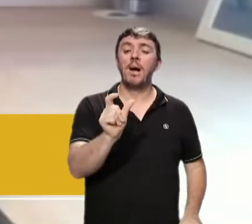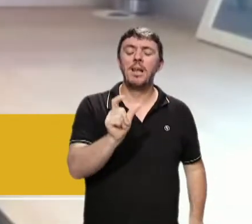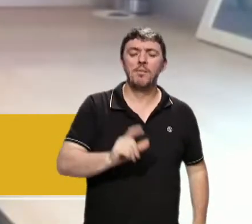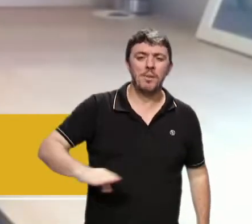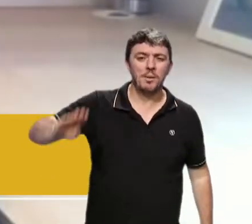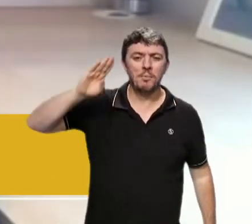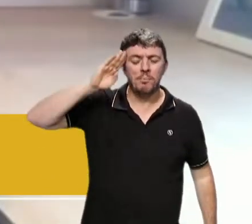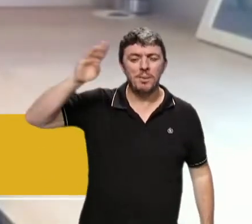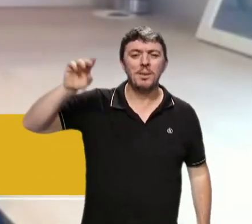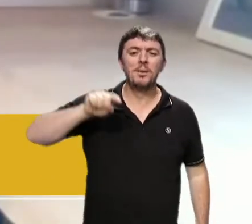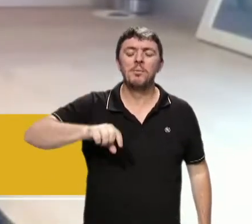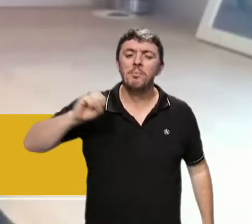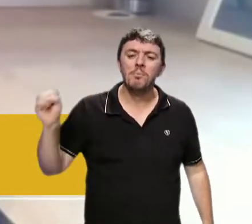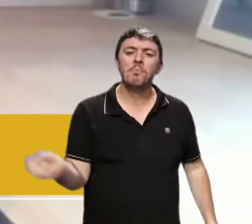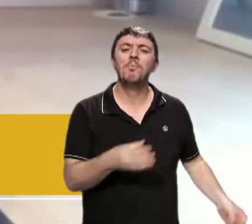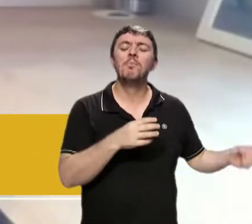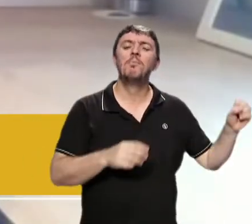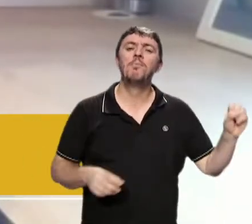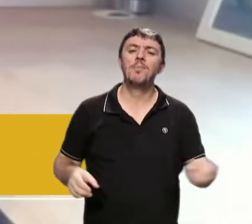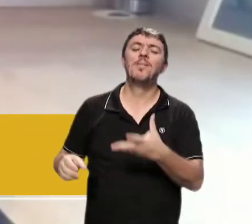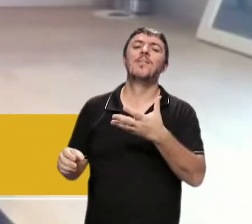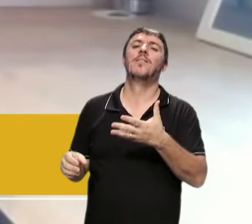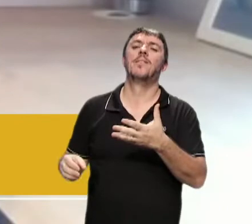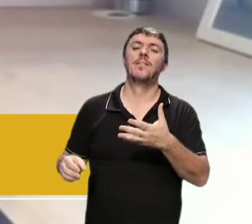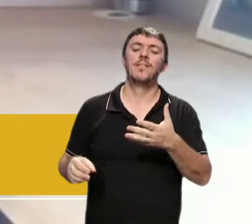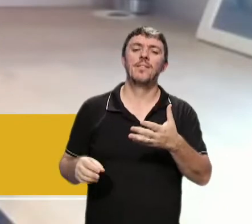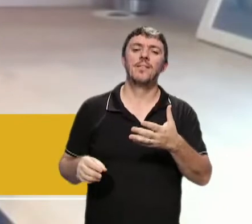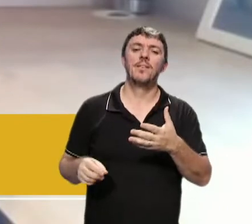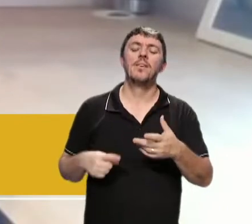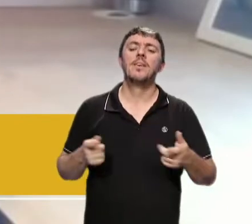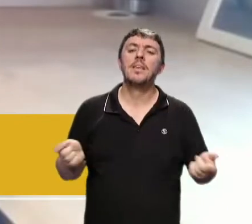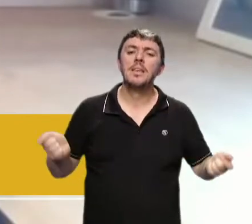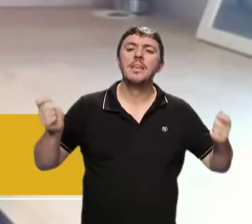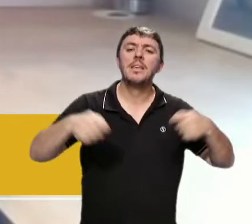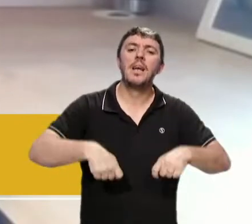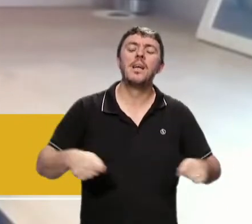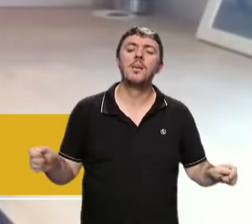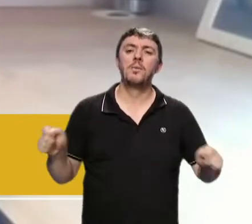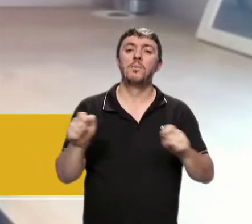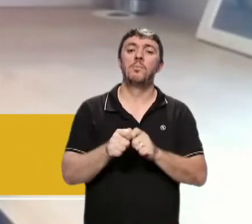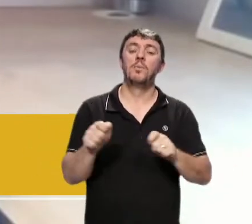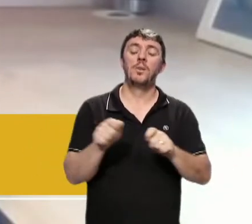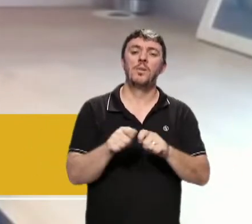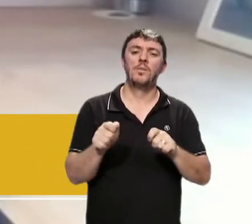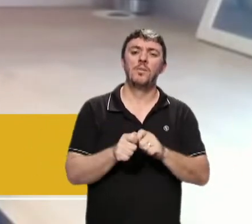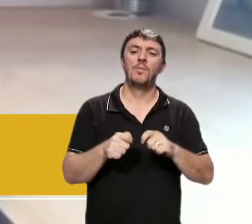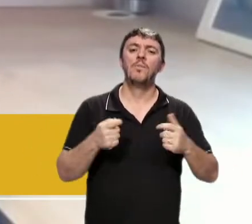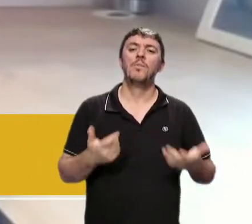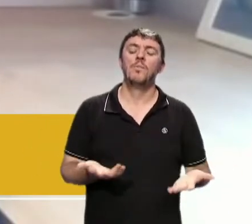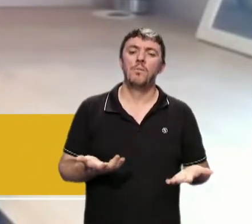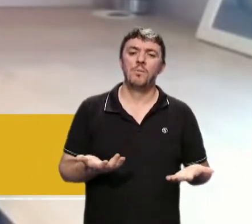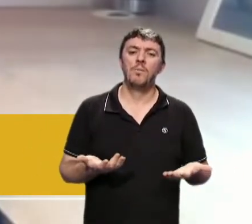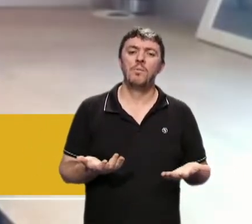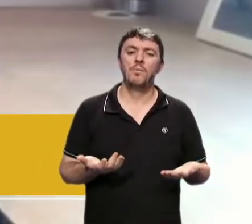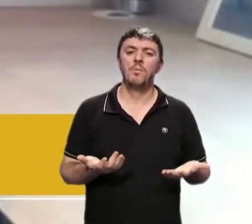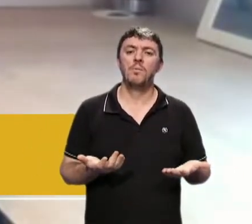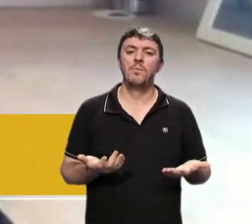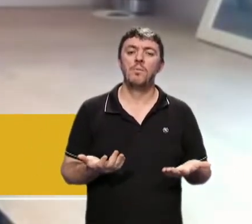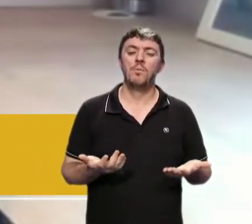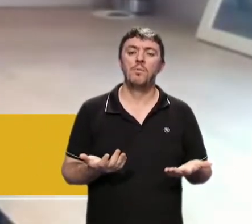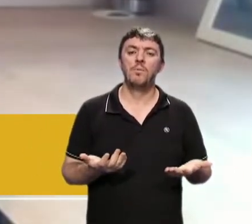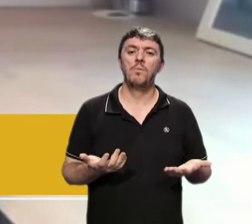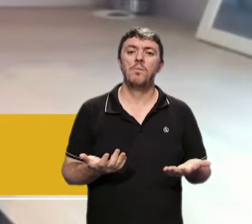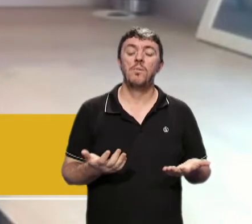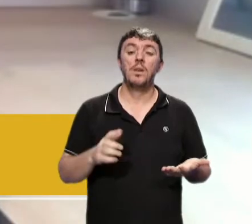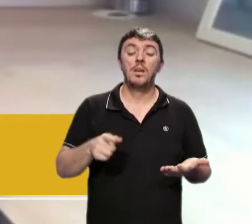a inovação. O que que ela pode fazer para se modernizar? Ela não pode ficar parada no tempo sem atualização. Então,